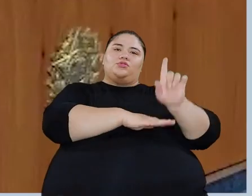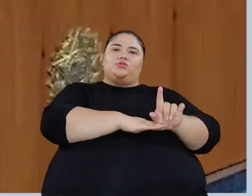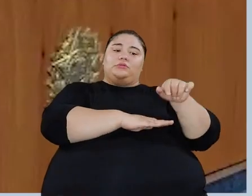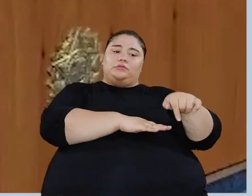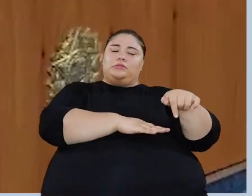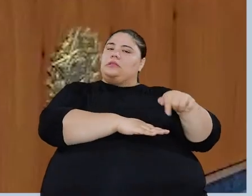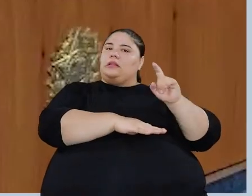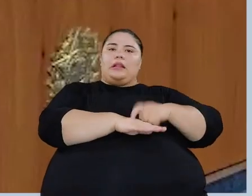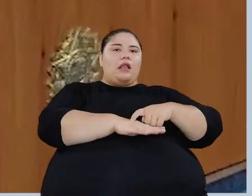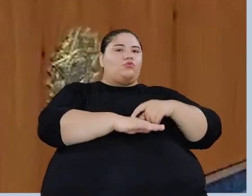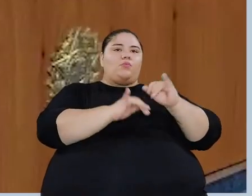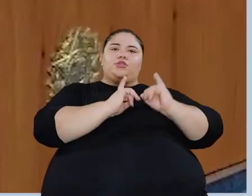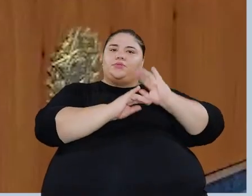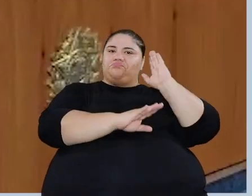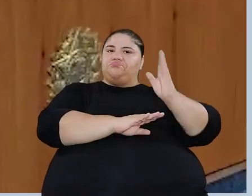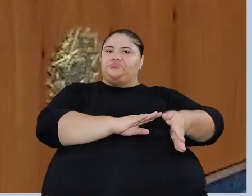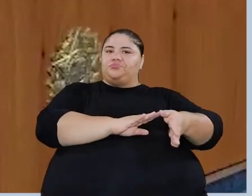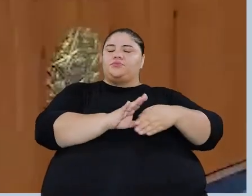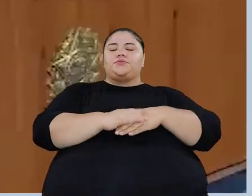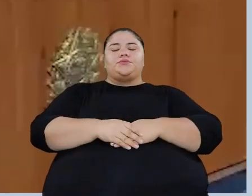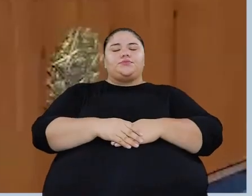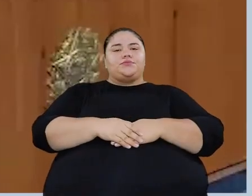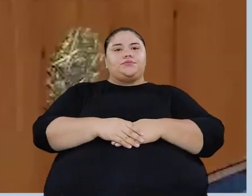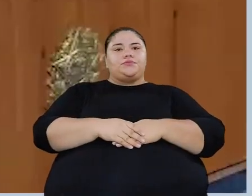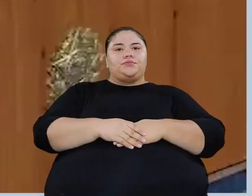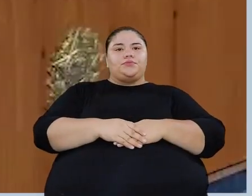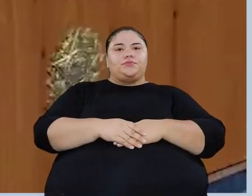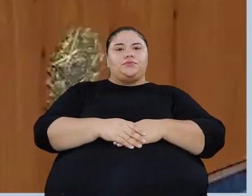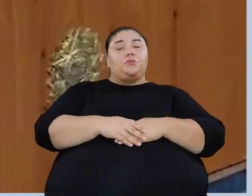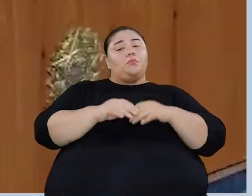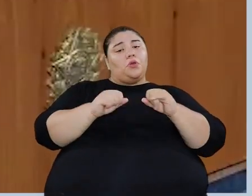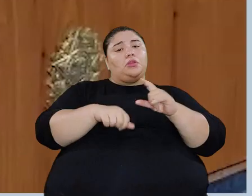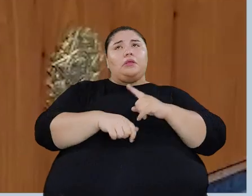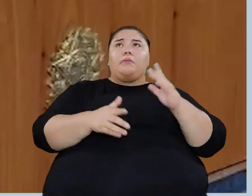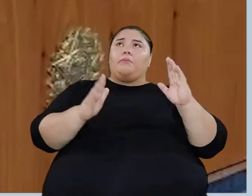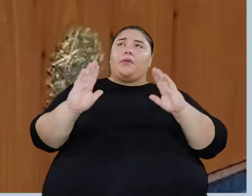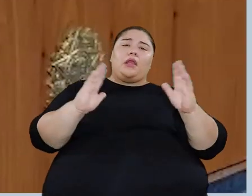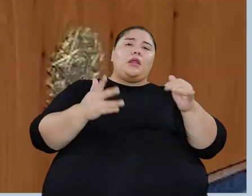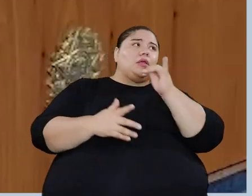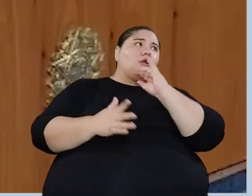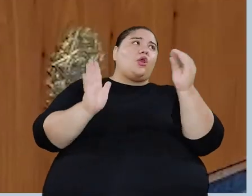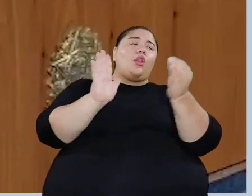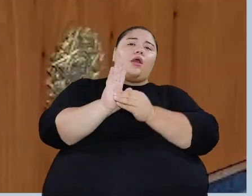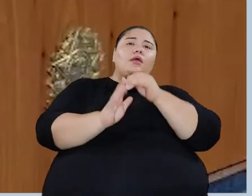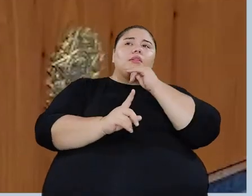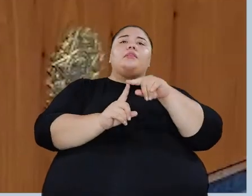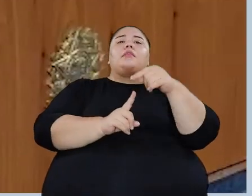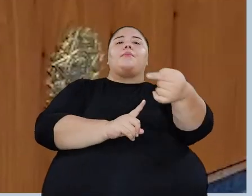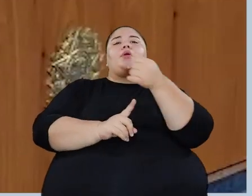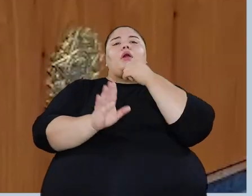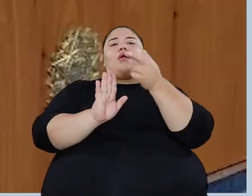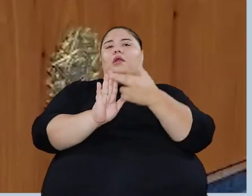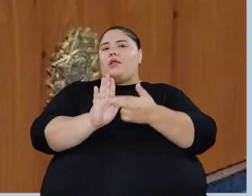feito automaticamente. Imediatamente. Pode ter algum prazo ou outro, sei lá, definido lá na frente em